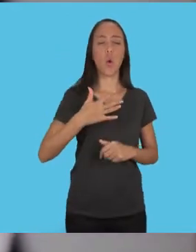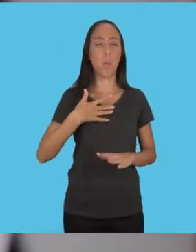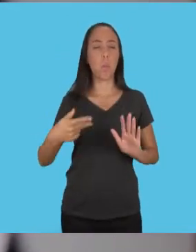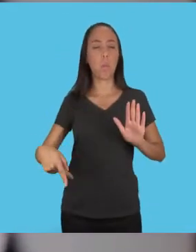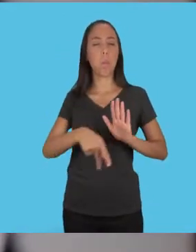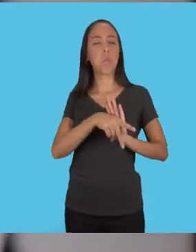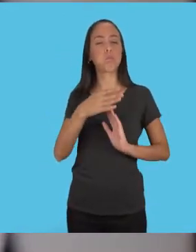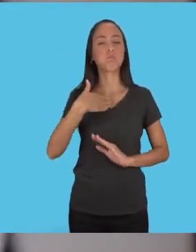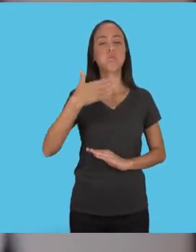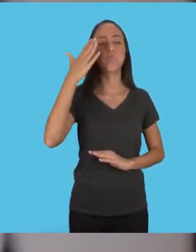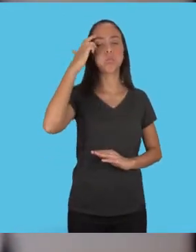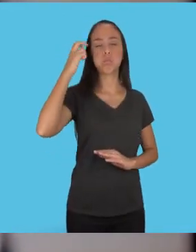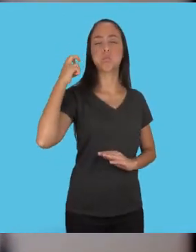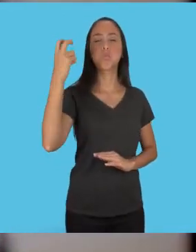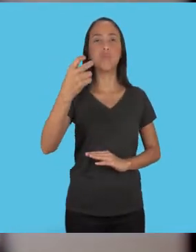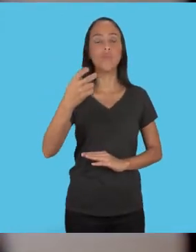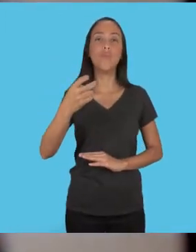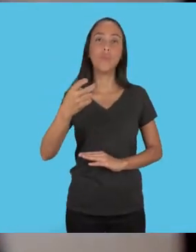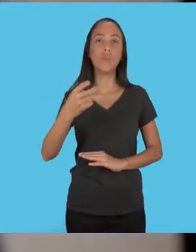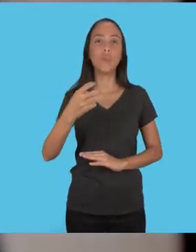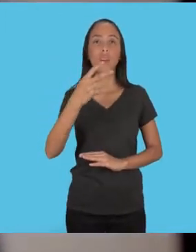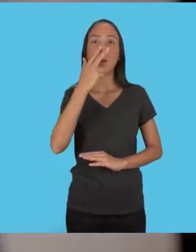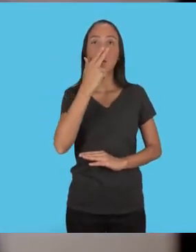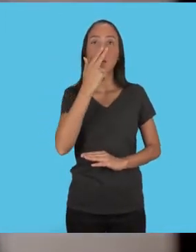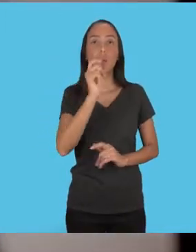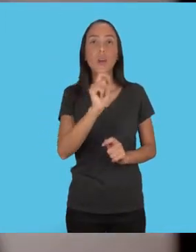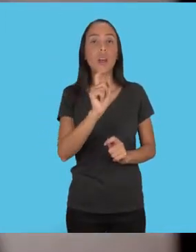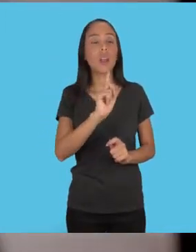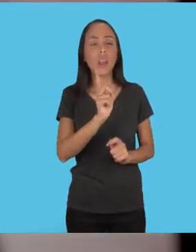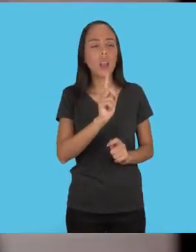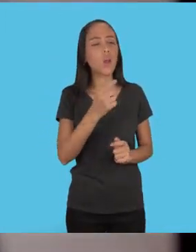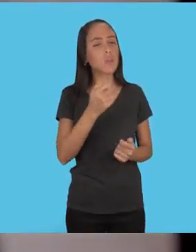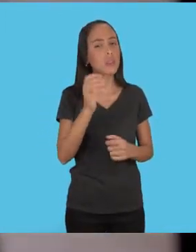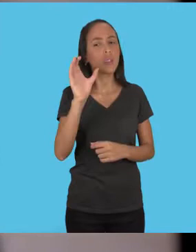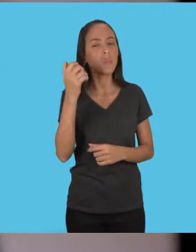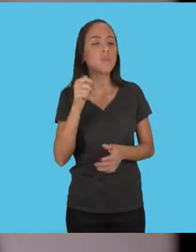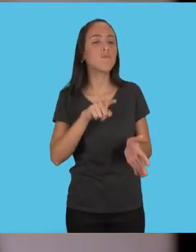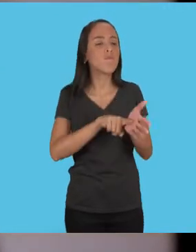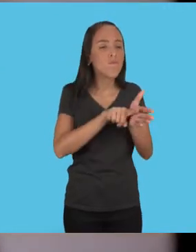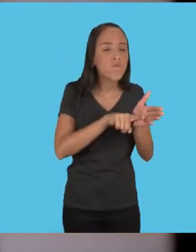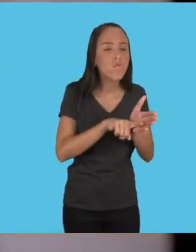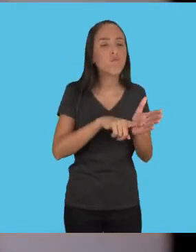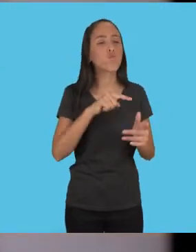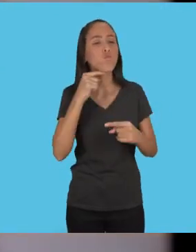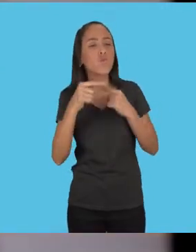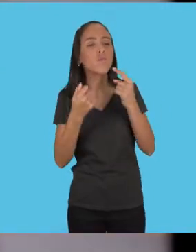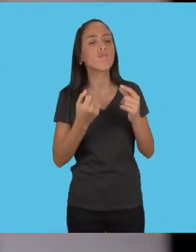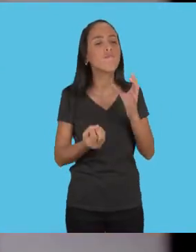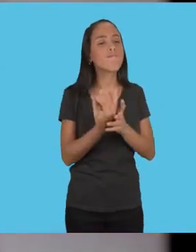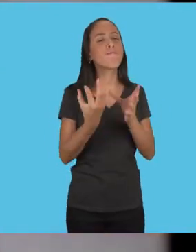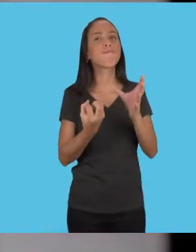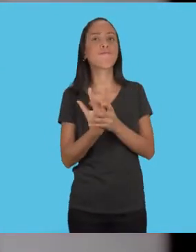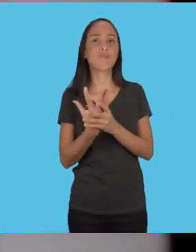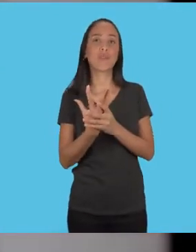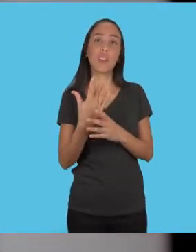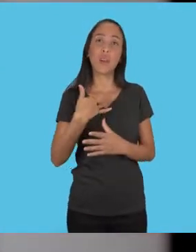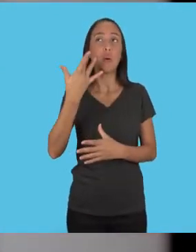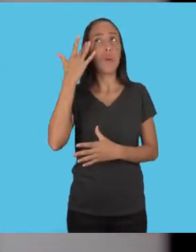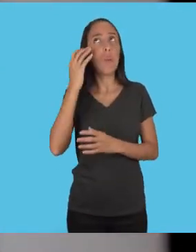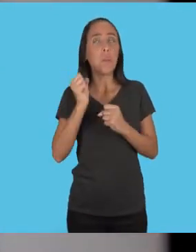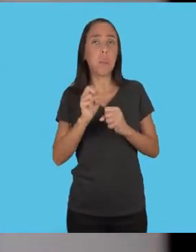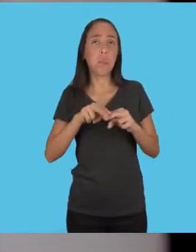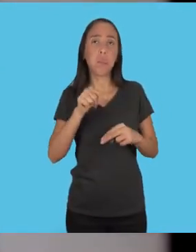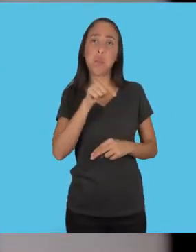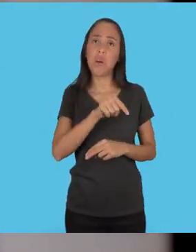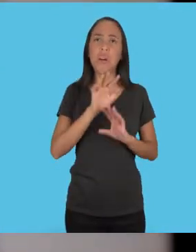e não questionava o fato através da ciência. Talvez fosse subversivo nesse sentido, mas politicamente